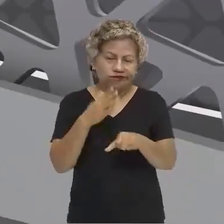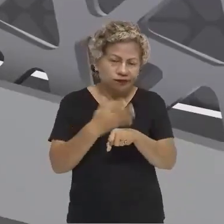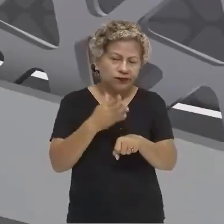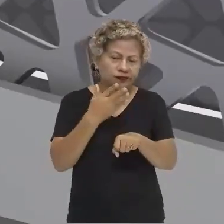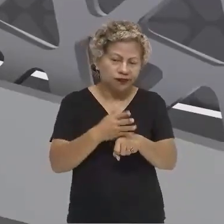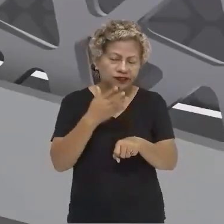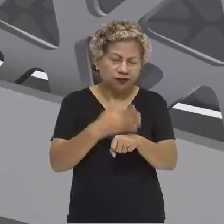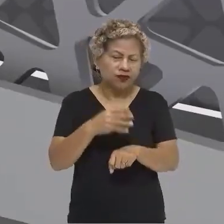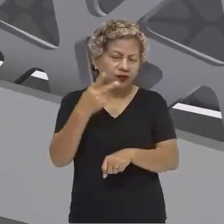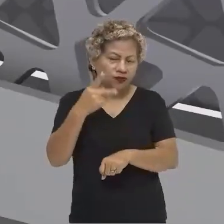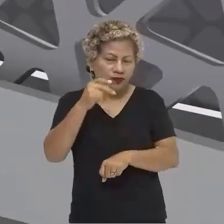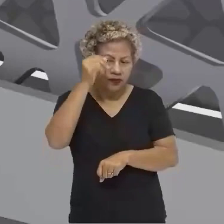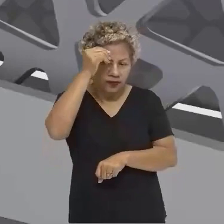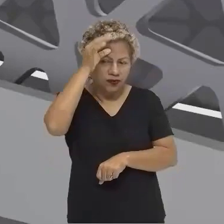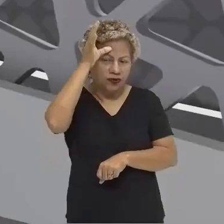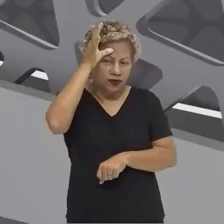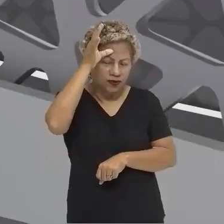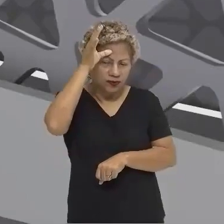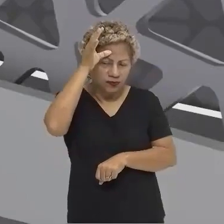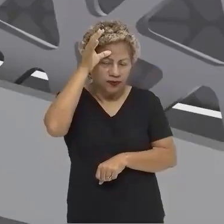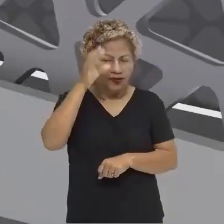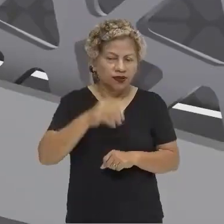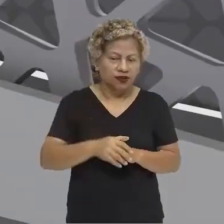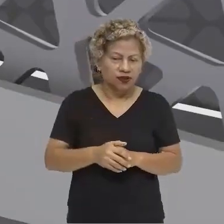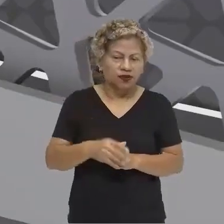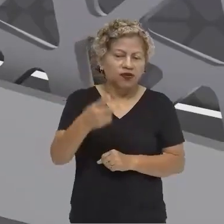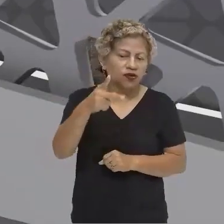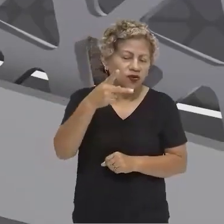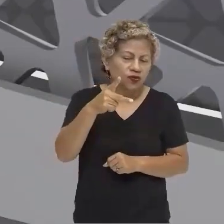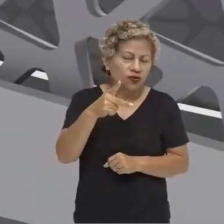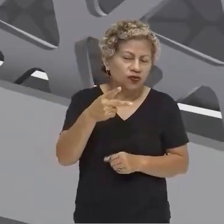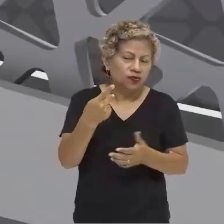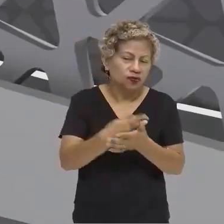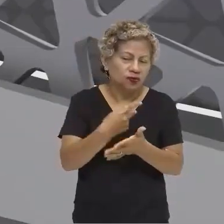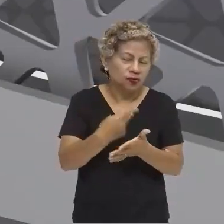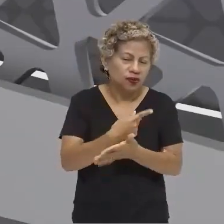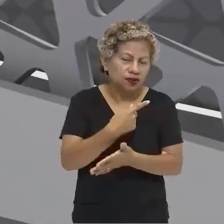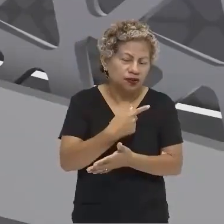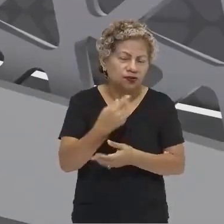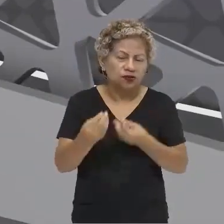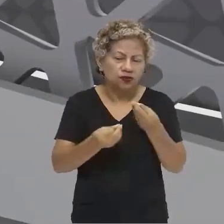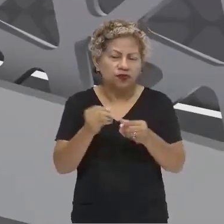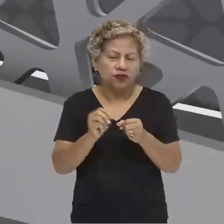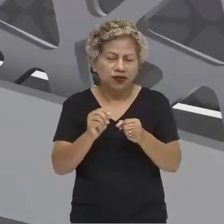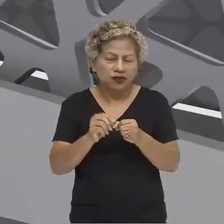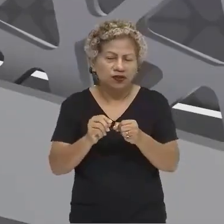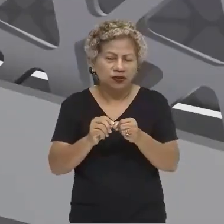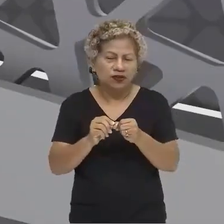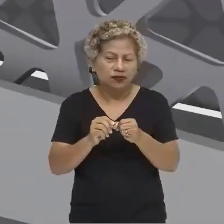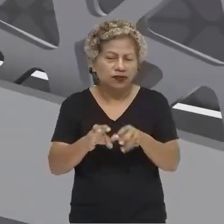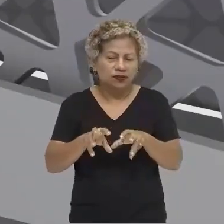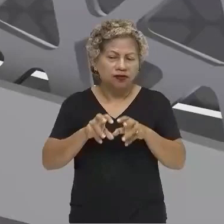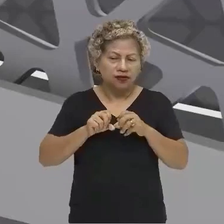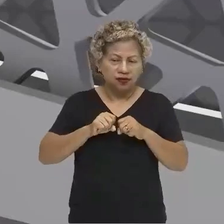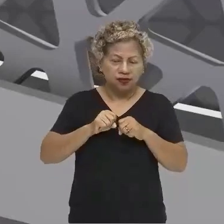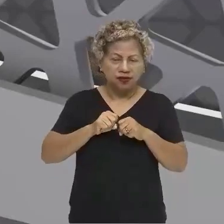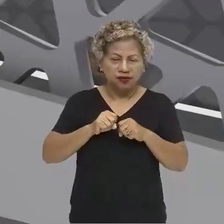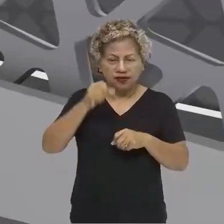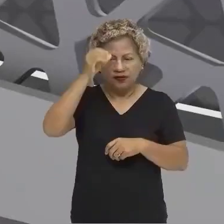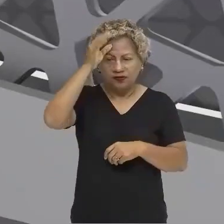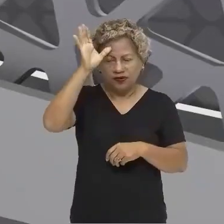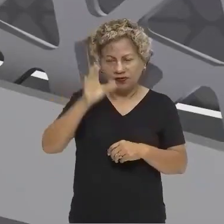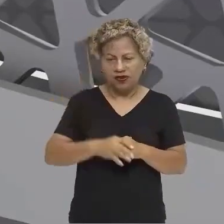conhecimento, ver aonde você está errando. O que eu posso fazer para aprender mais? Não é apenas copiar o que o outro já